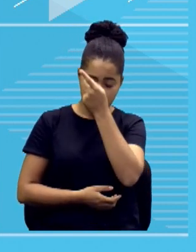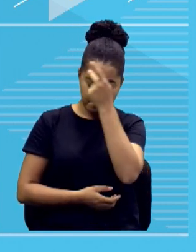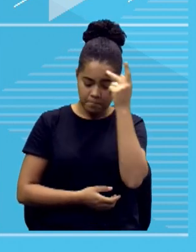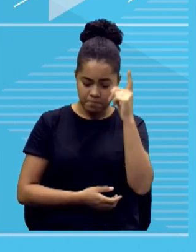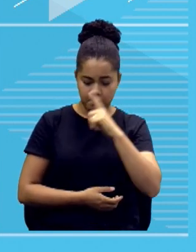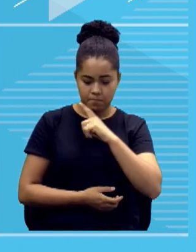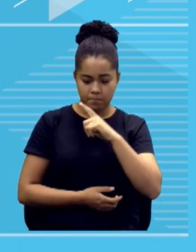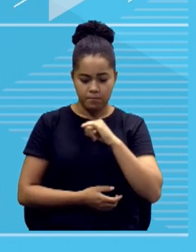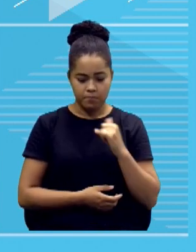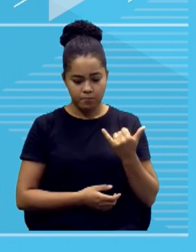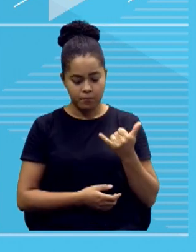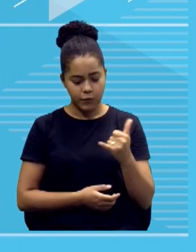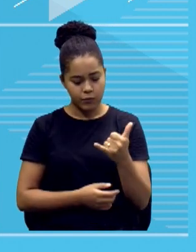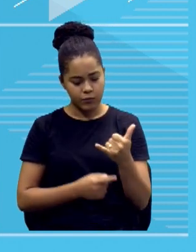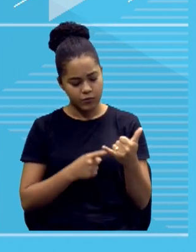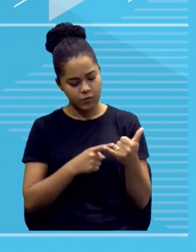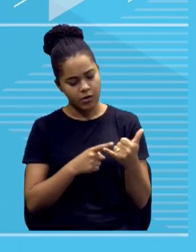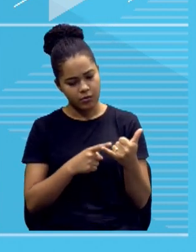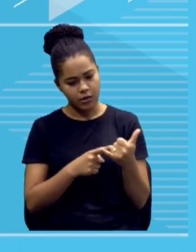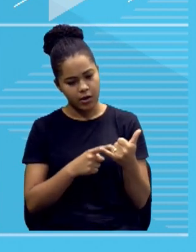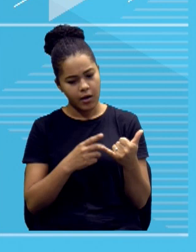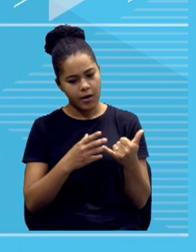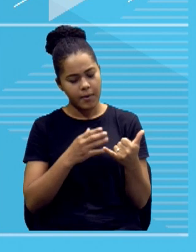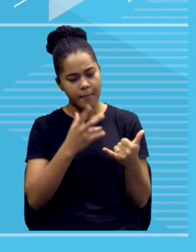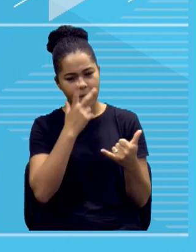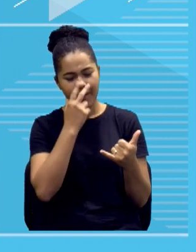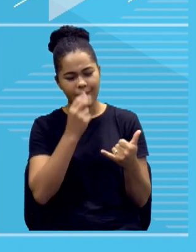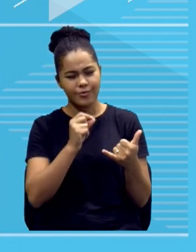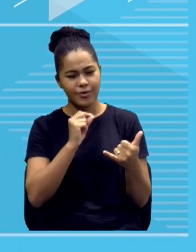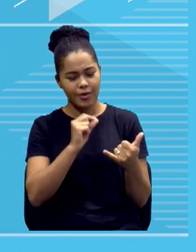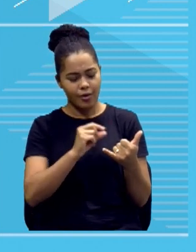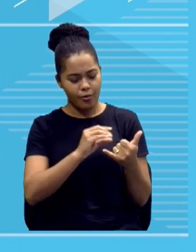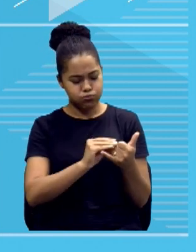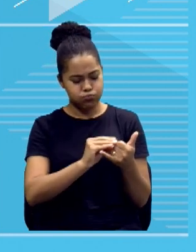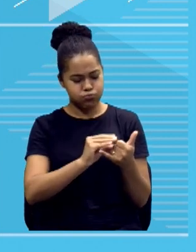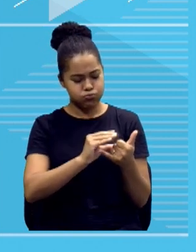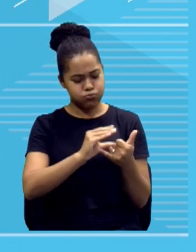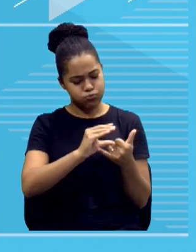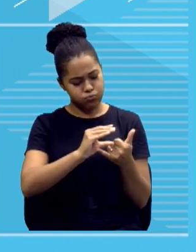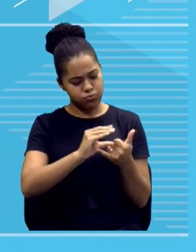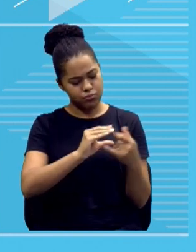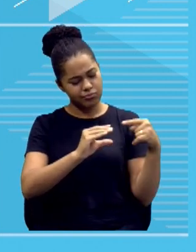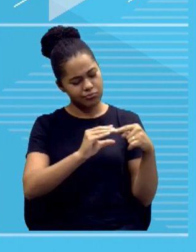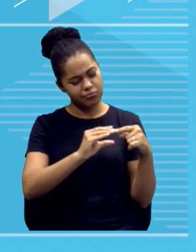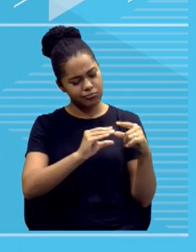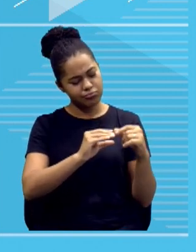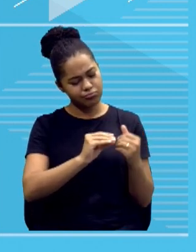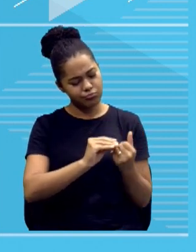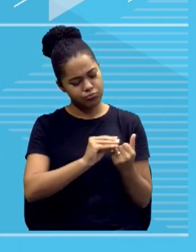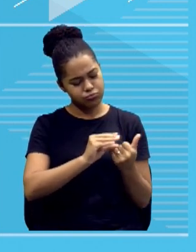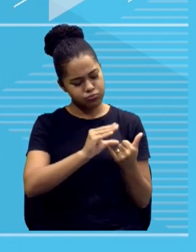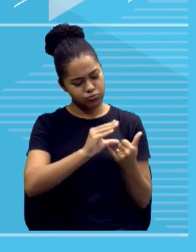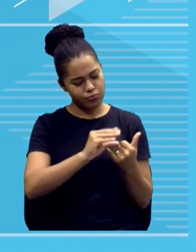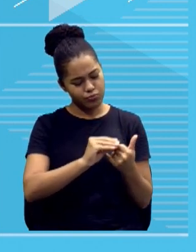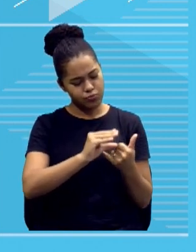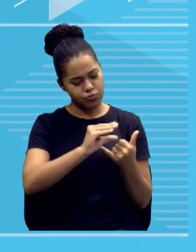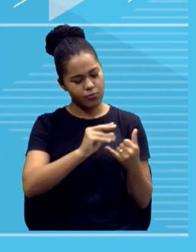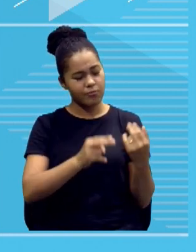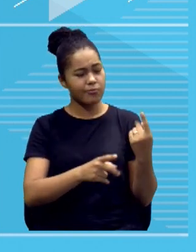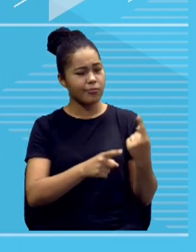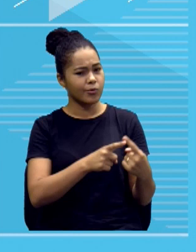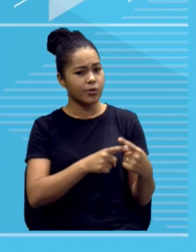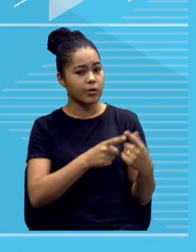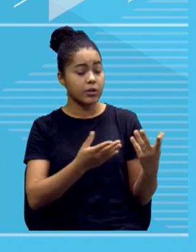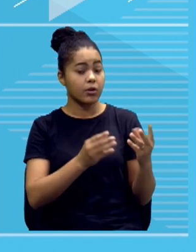dela começar a inchar. Não sei se vocês já viram isso. Quando essa bateria está inchando, é por quê? Porque a solução química